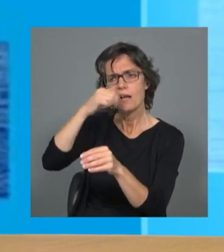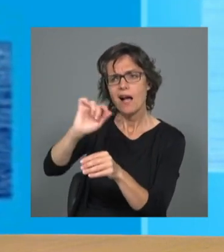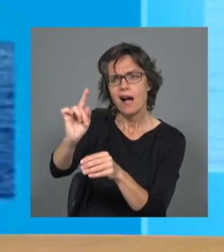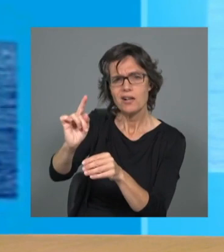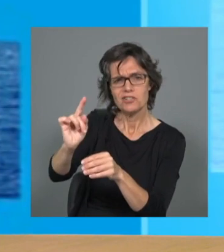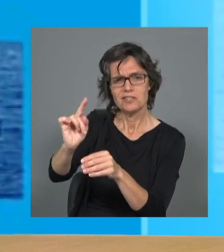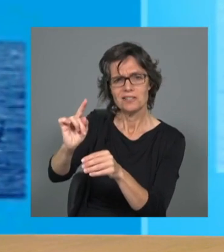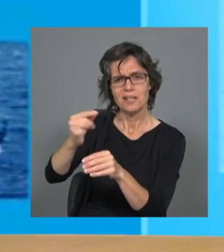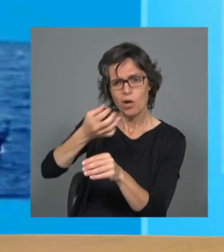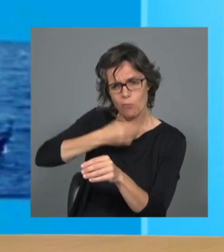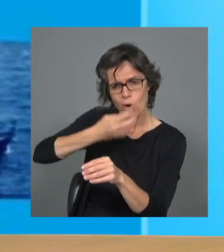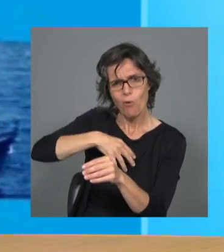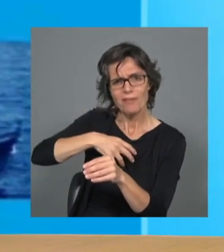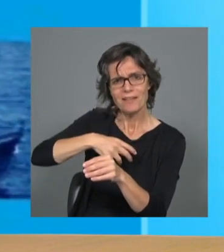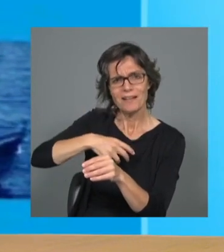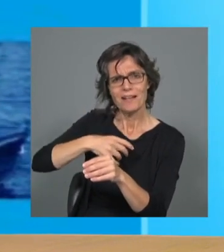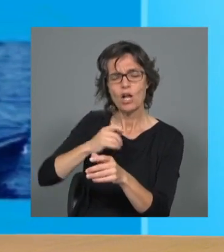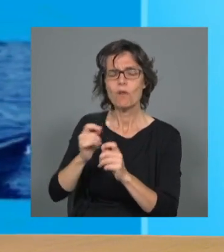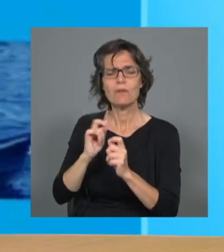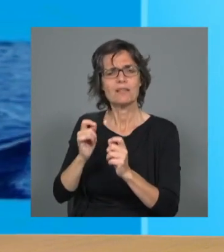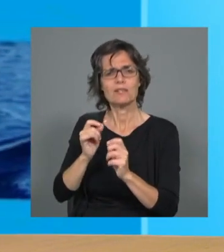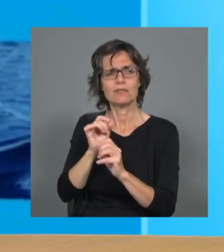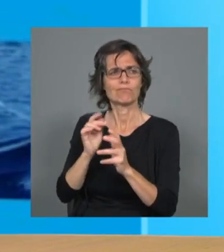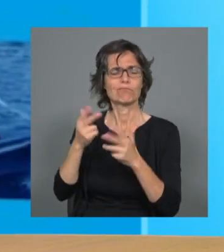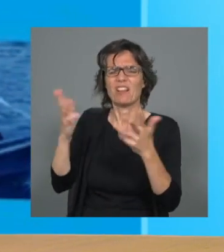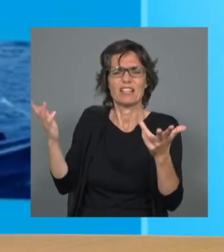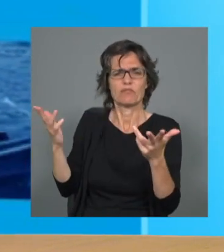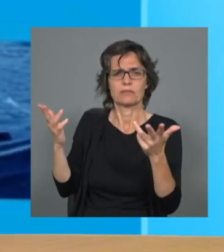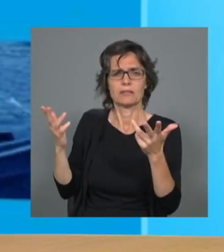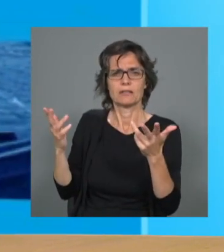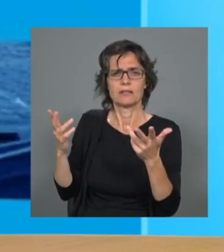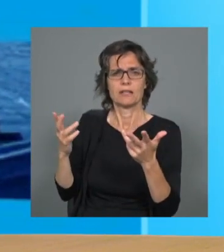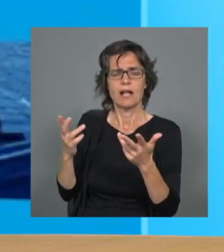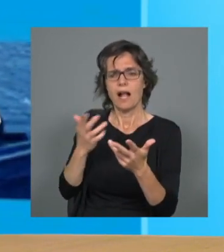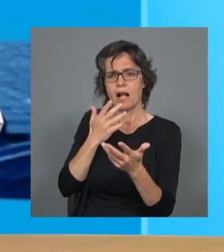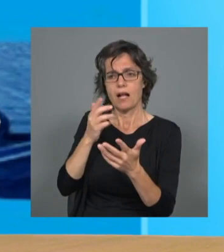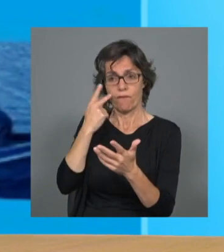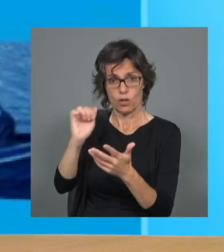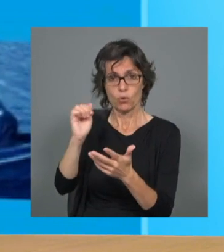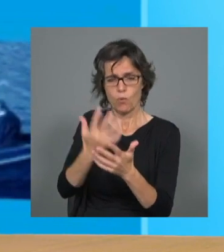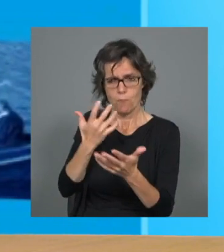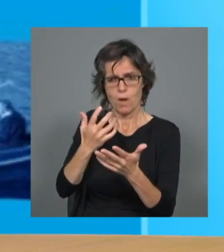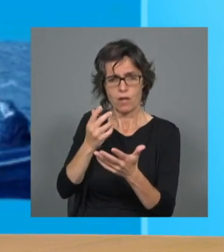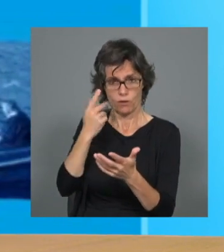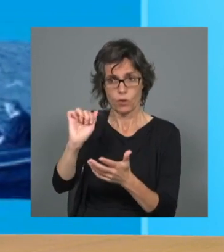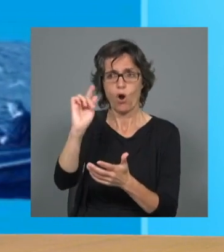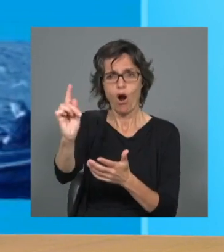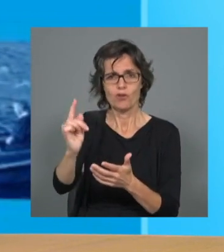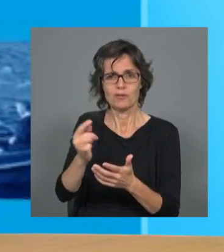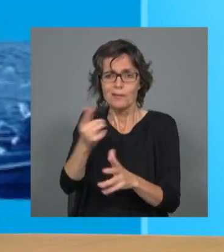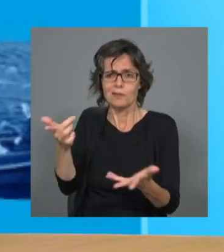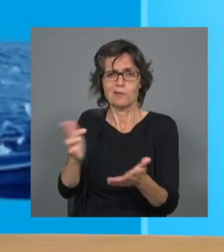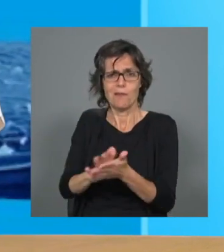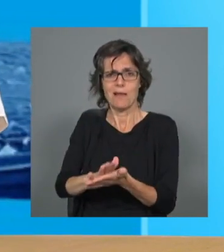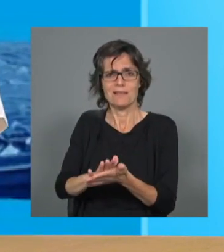de entrevista não preparada e, portanto, que nos contassem, na verdade, qual é que é o impacto deste movimento nas suas vidas e, portanto,